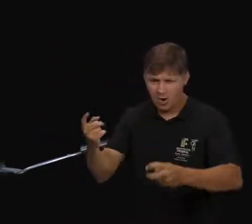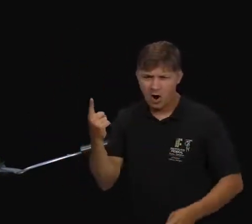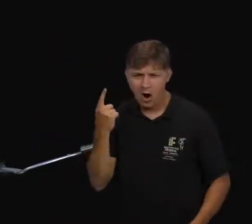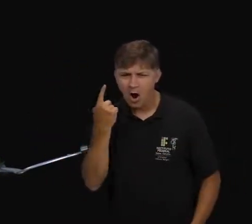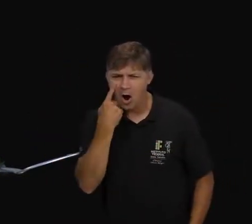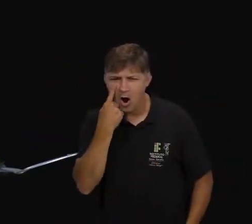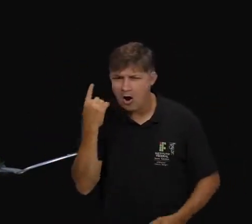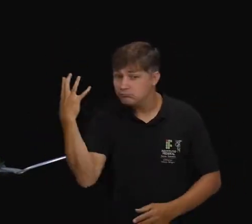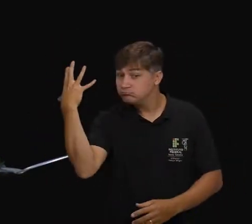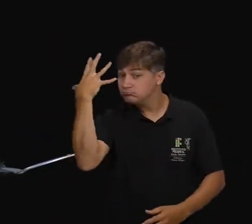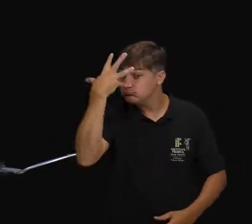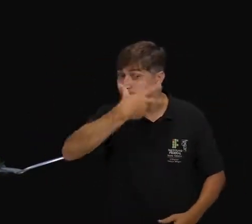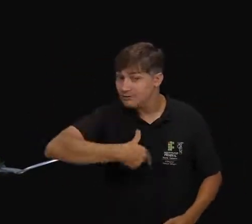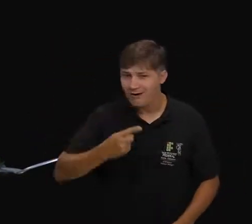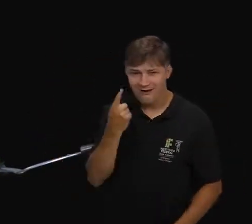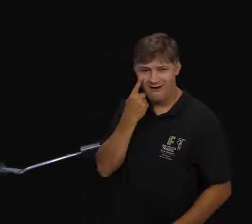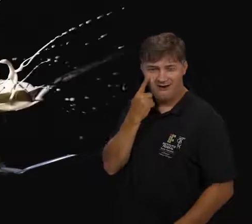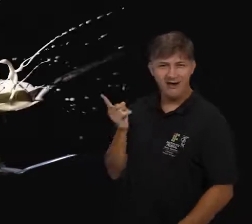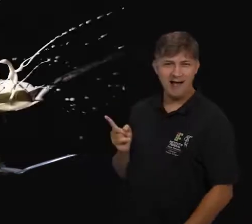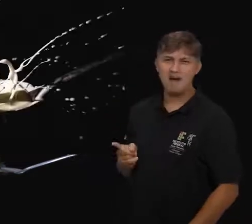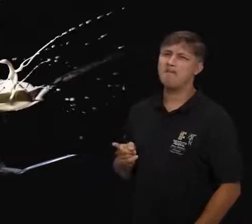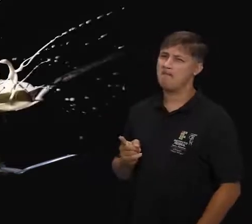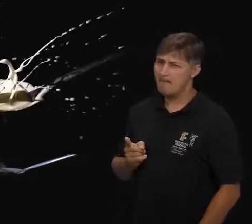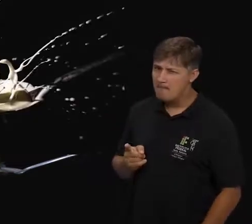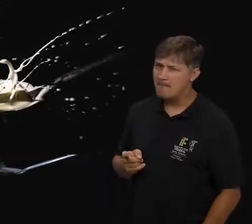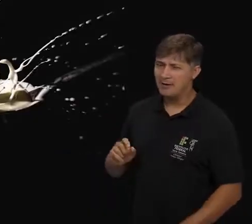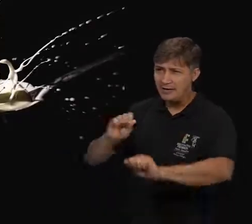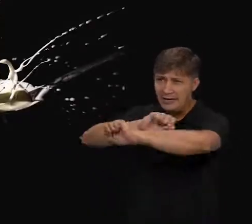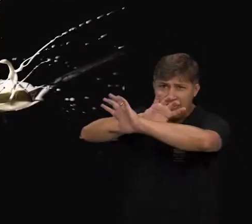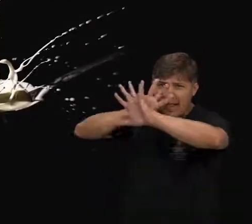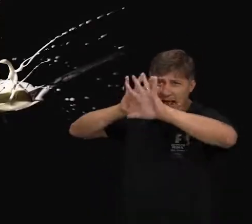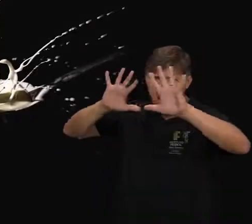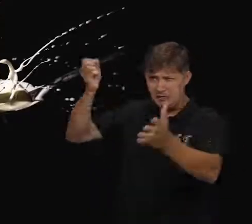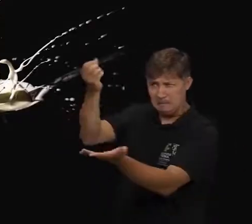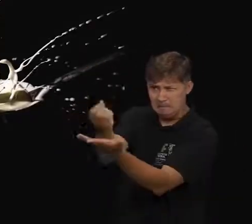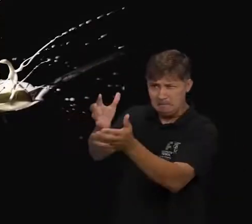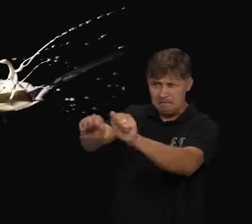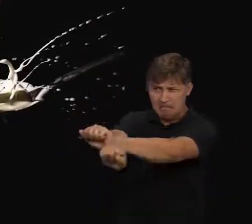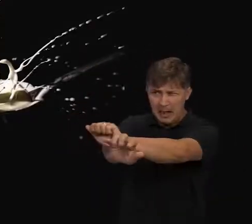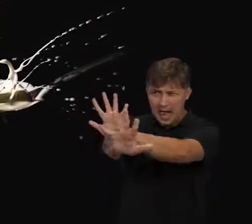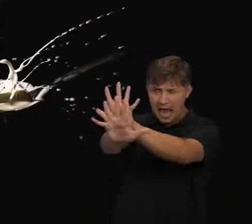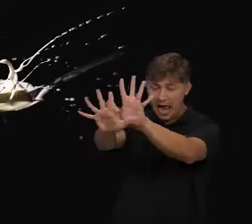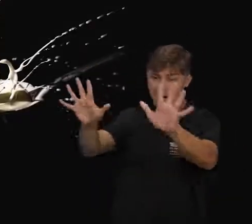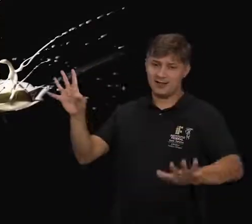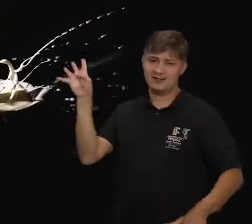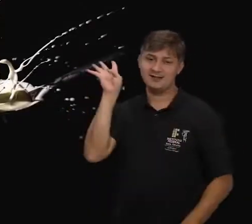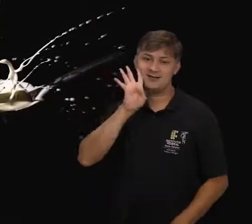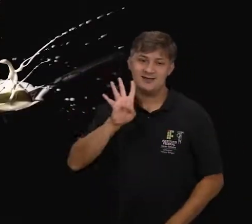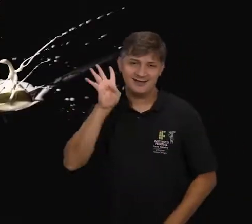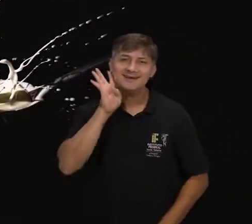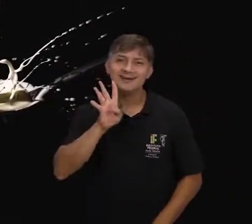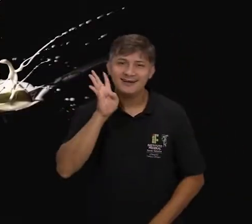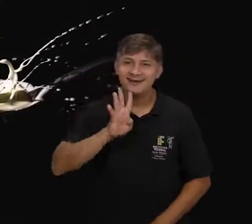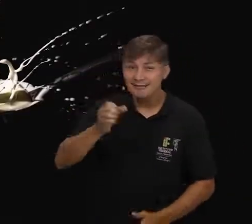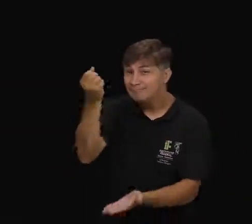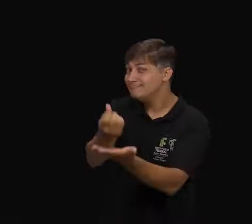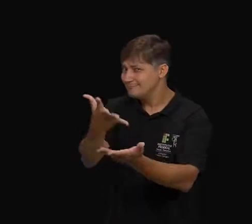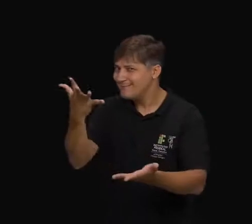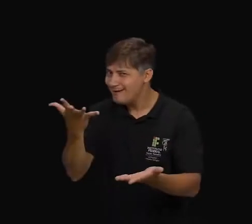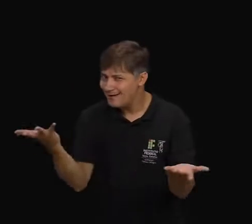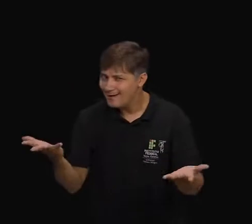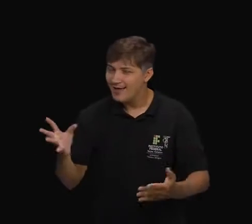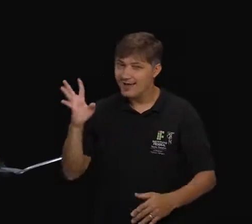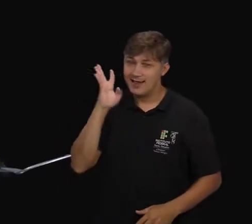na lâmina d'água. Olha que bonito que ficou. O resultado ficou muito bonito, bem plástico, bem espalhado, né? Isso que é o interessante aí do